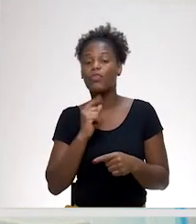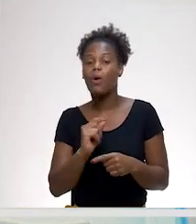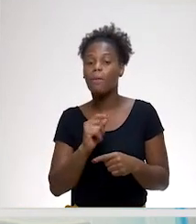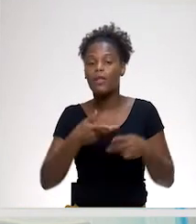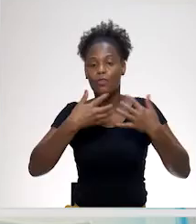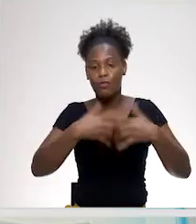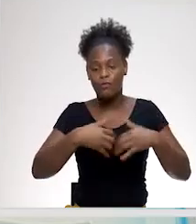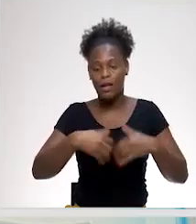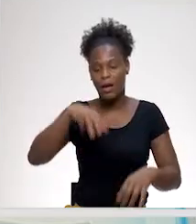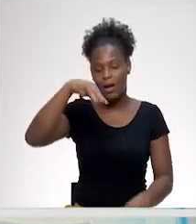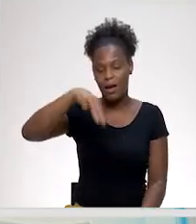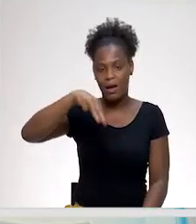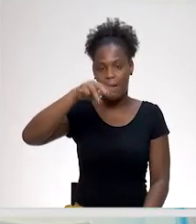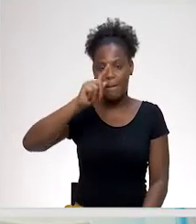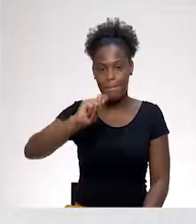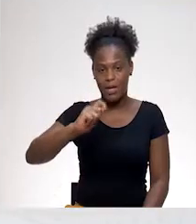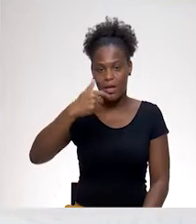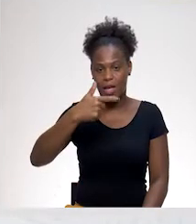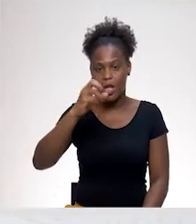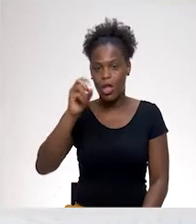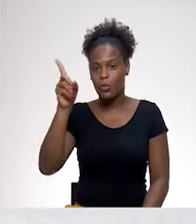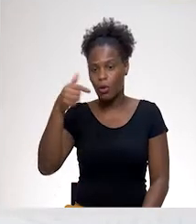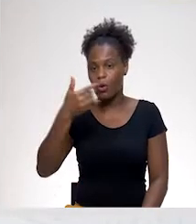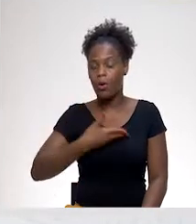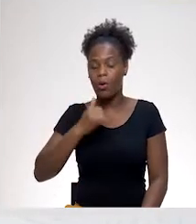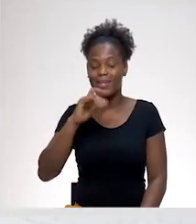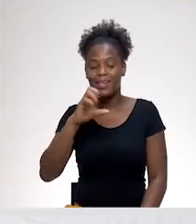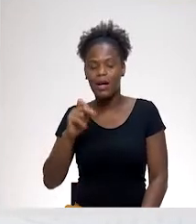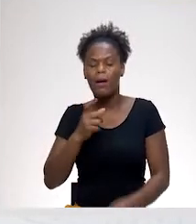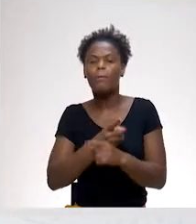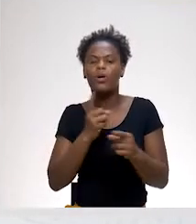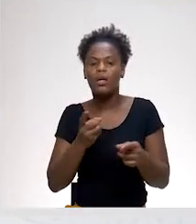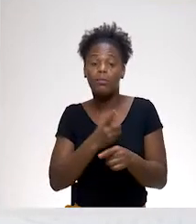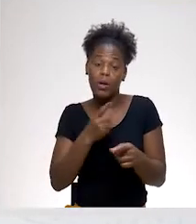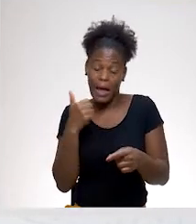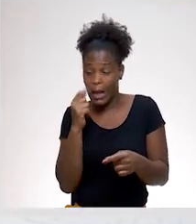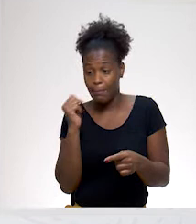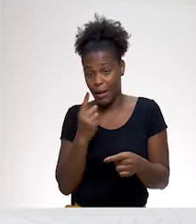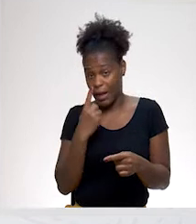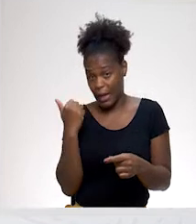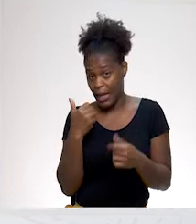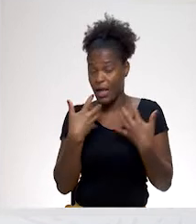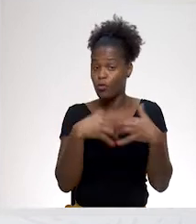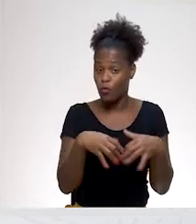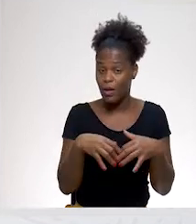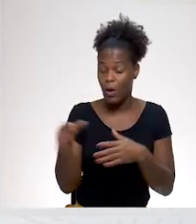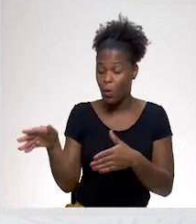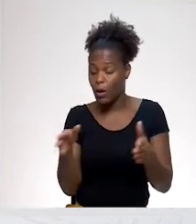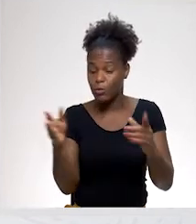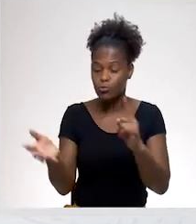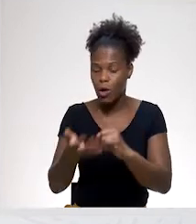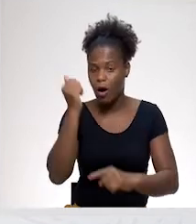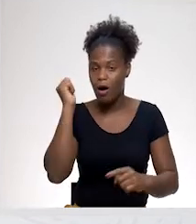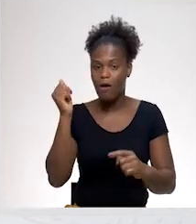dúvida metódica. É metódica porque a dúvida para Descartes é o caminho para